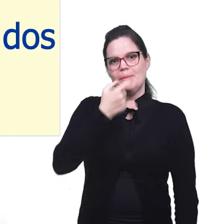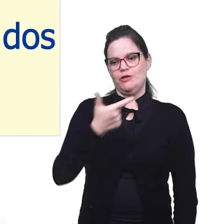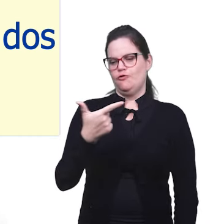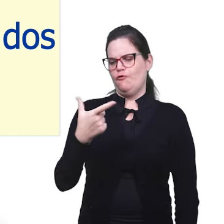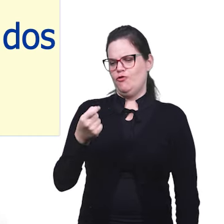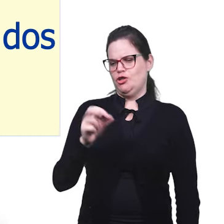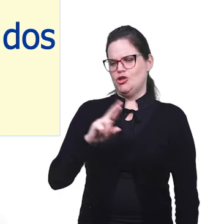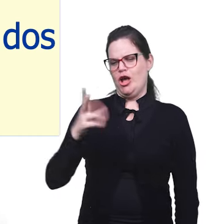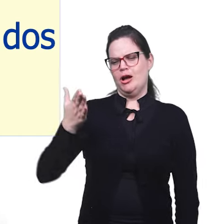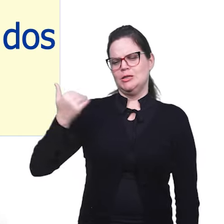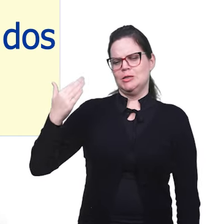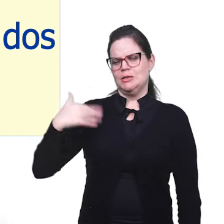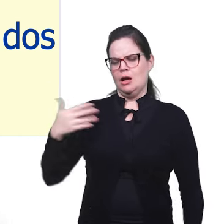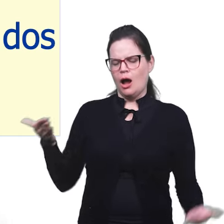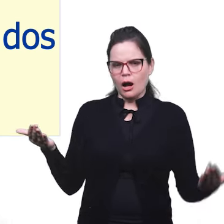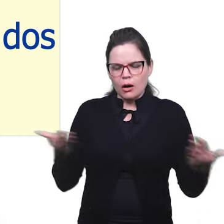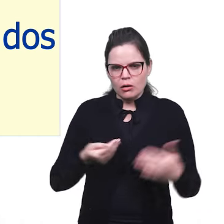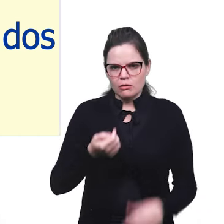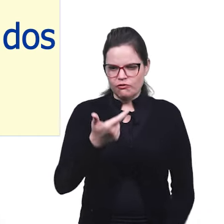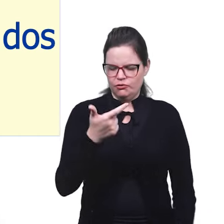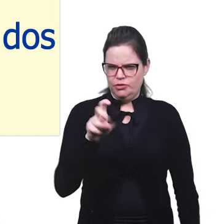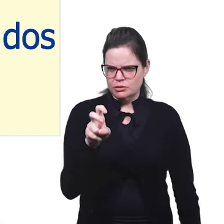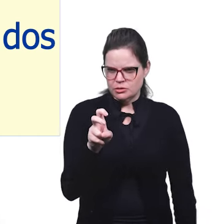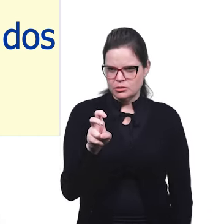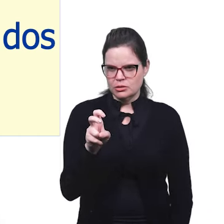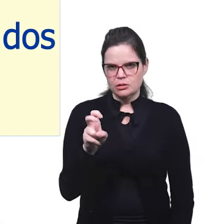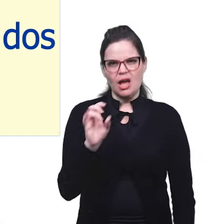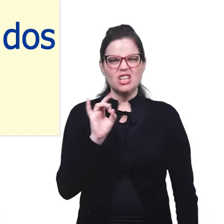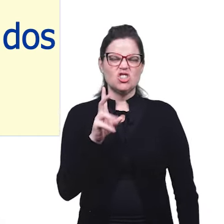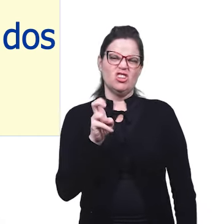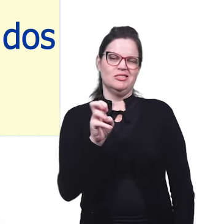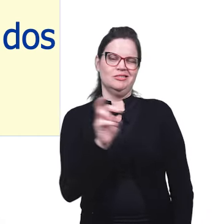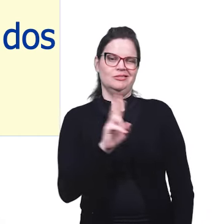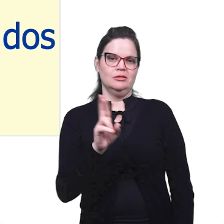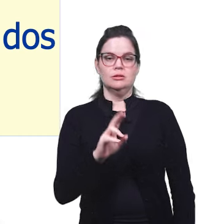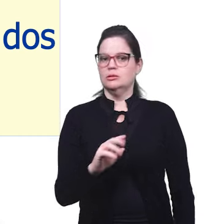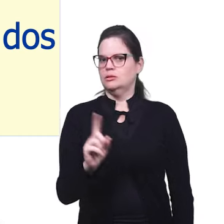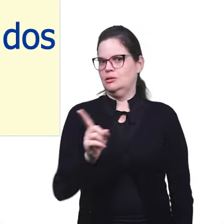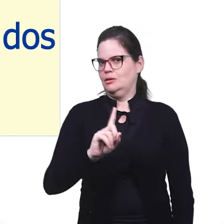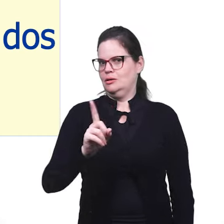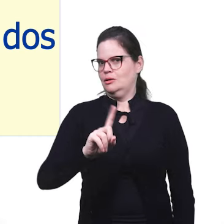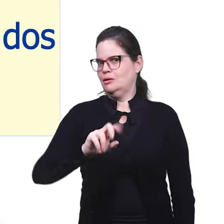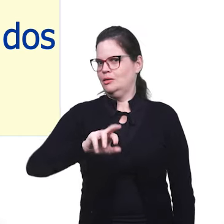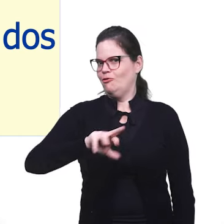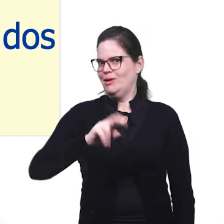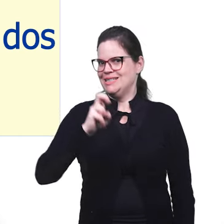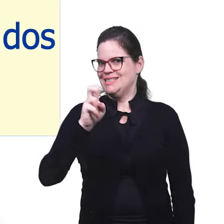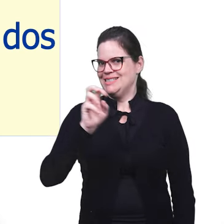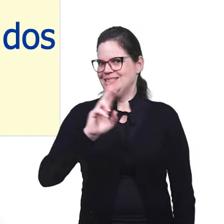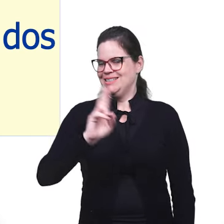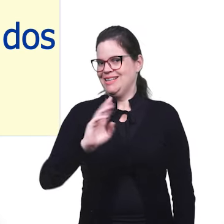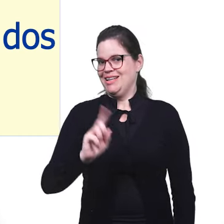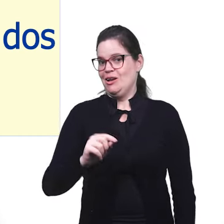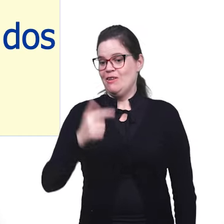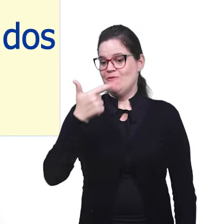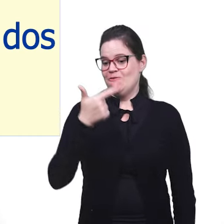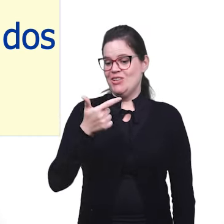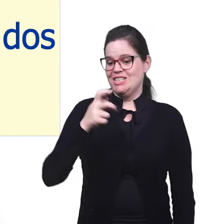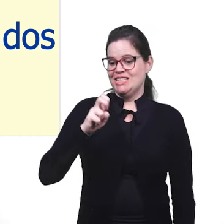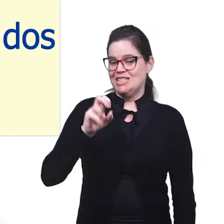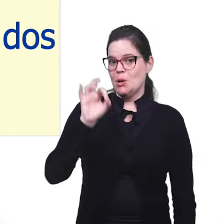remédio custava 20, agora custa 25. Mas aumentou só R$ 5.